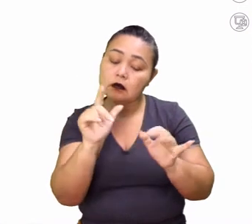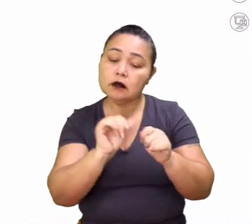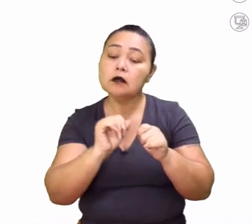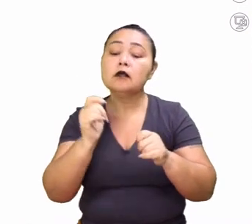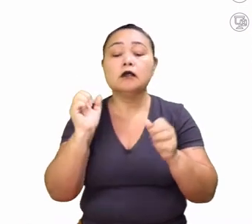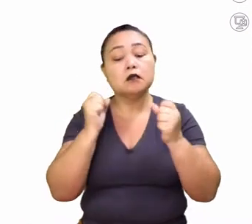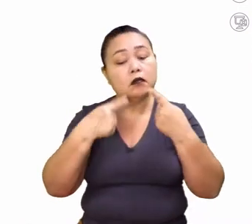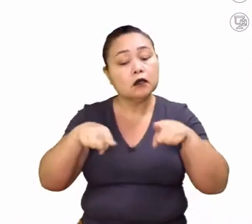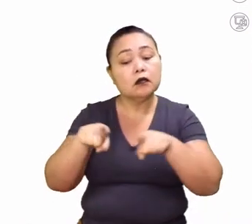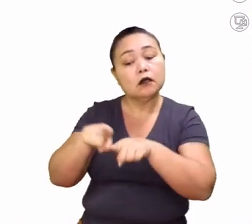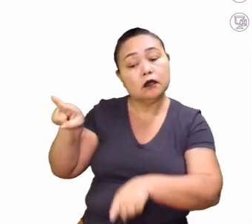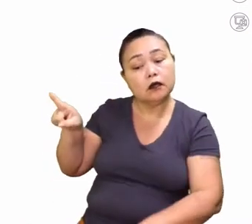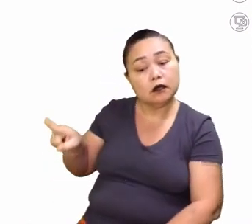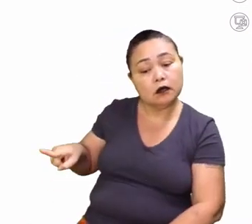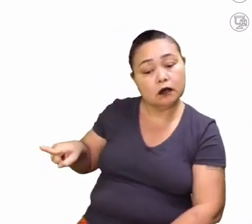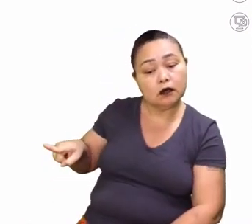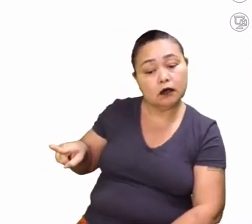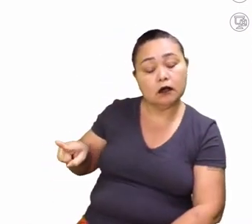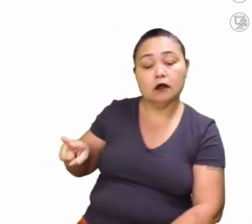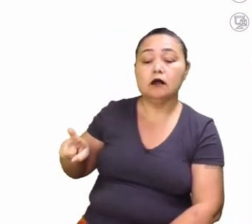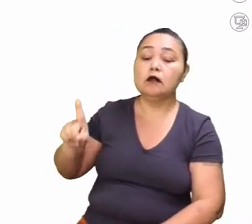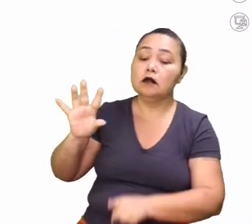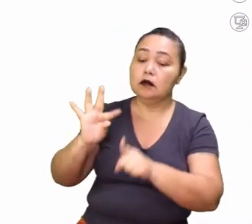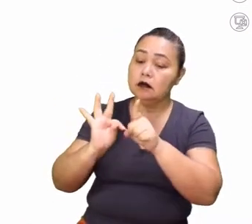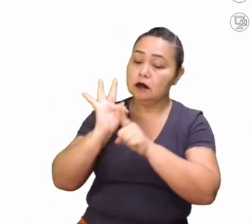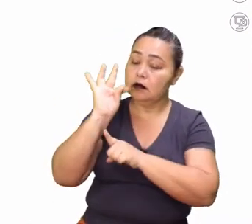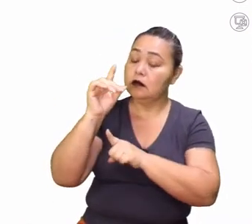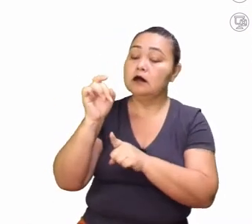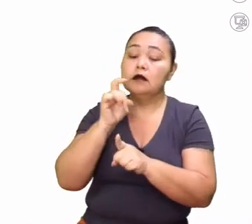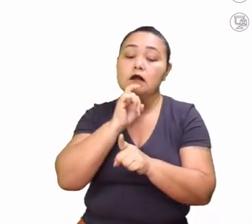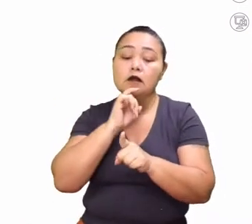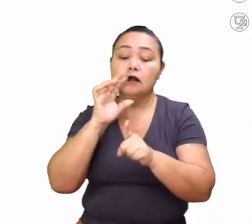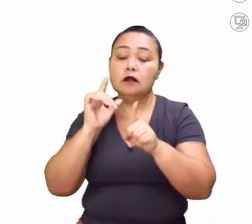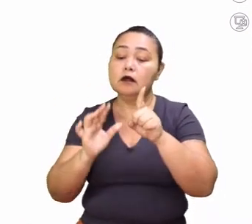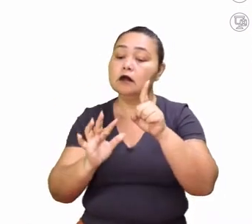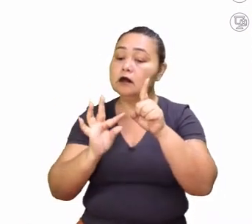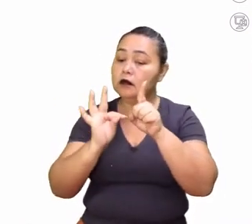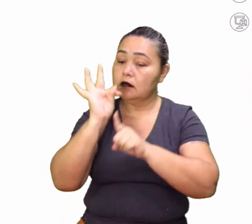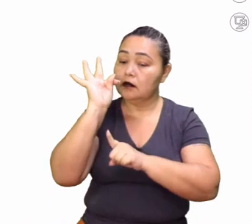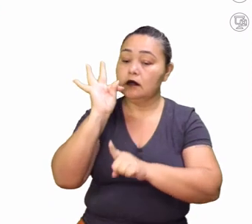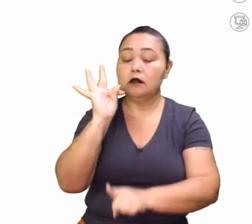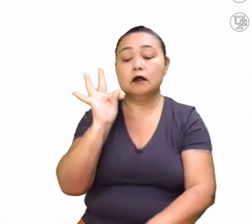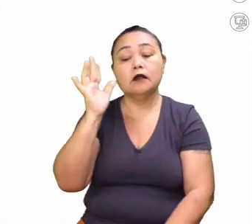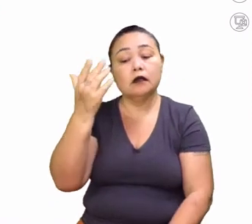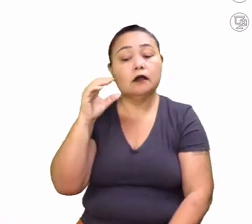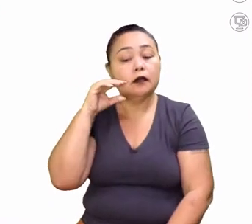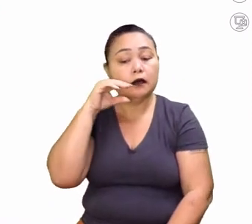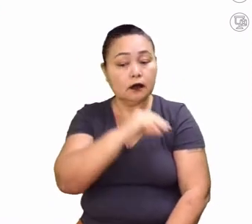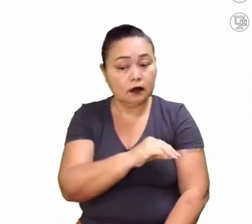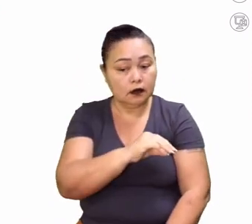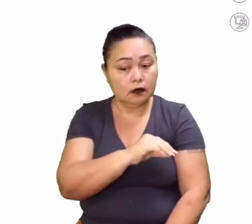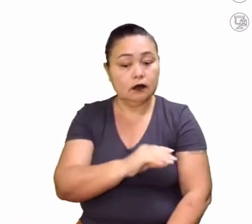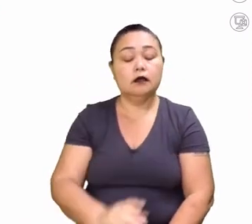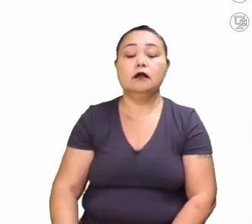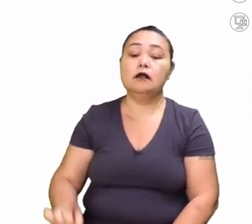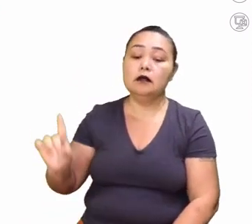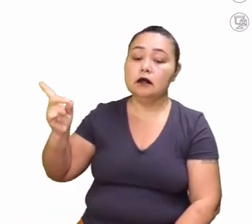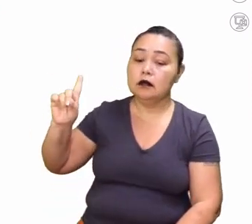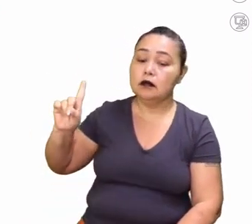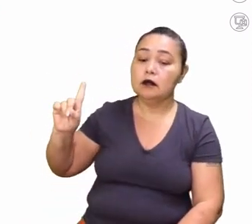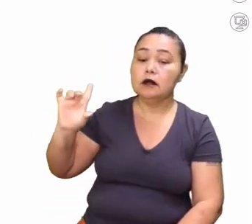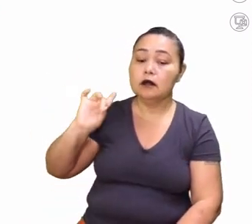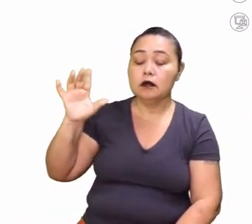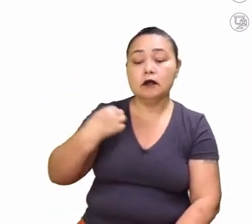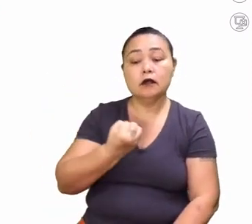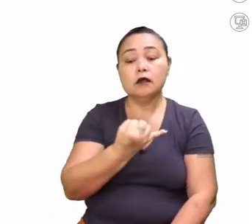podemos fazer olha aí ó temperatura da fonte fria a temperatura da fonte quente então lembre que nós podemos fazer só